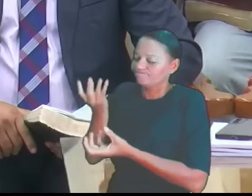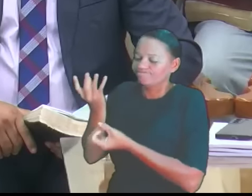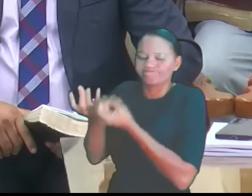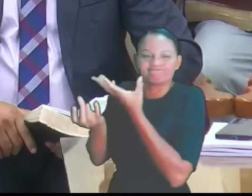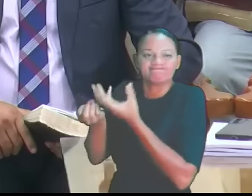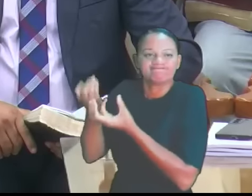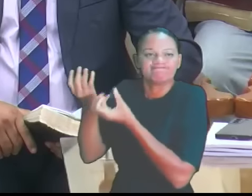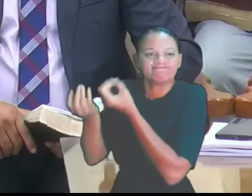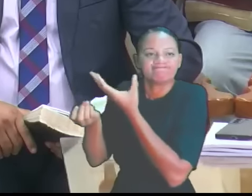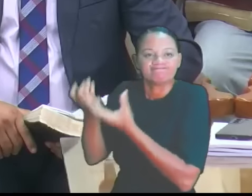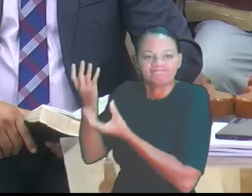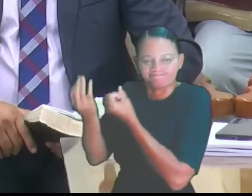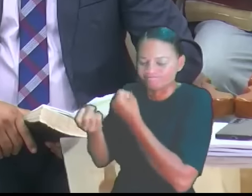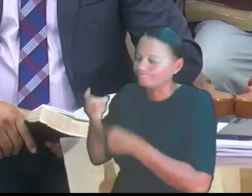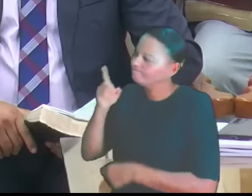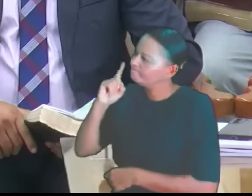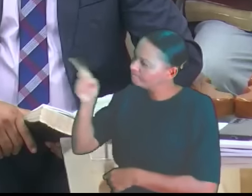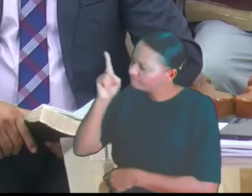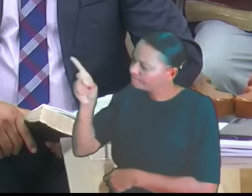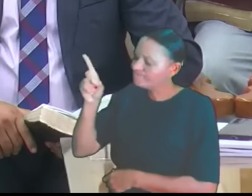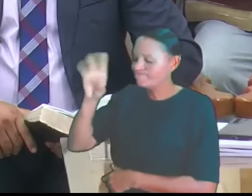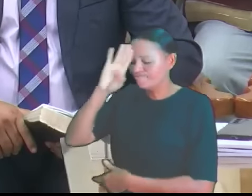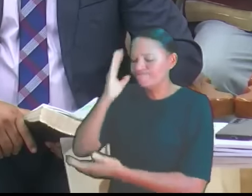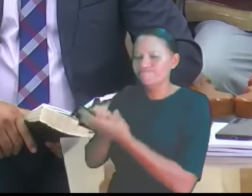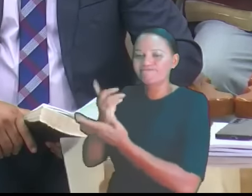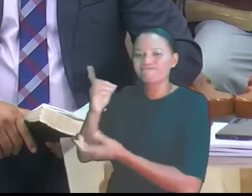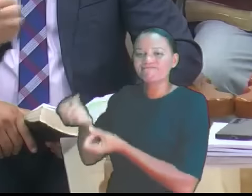Crê nele como fonte.